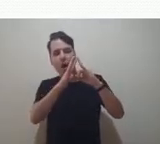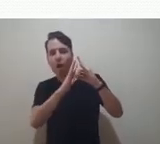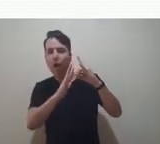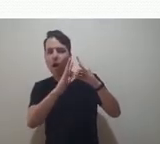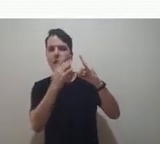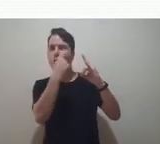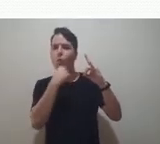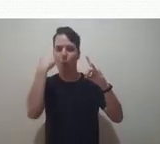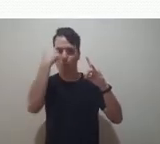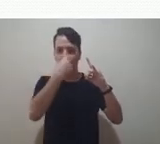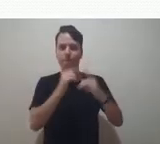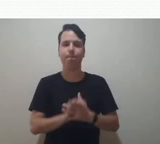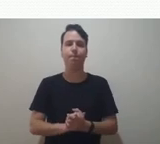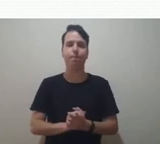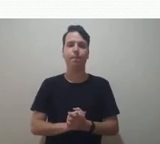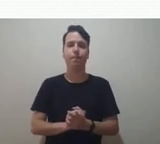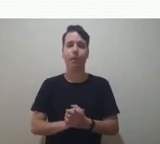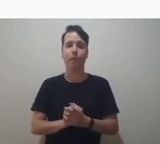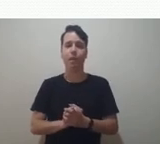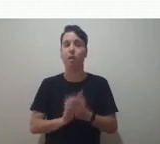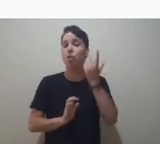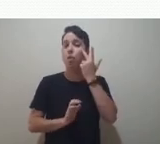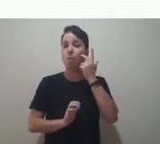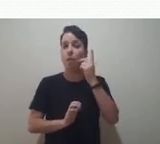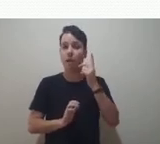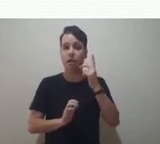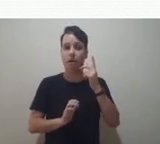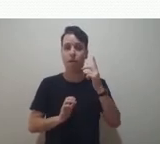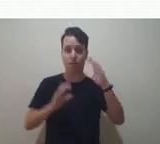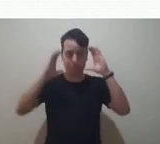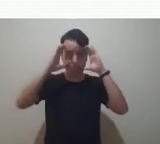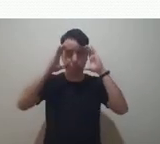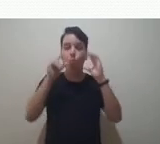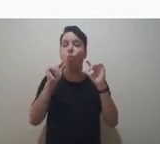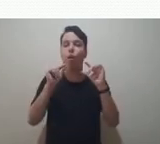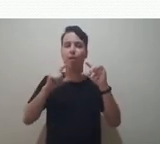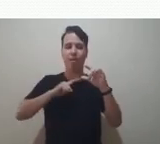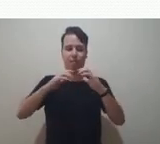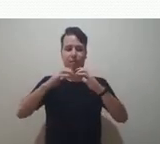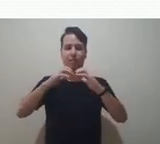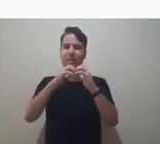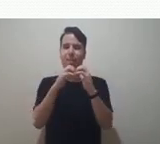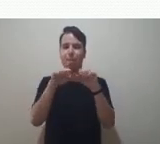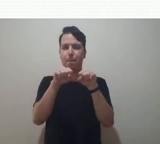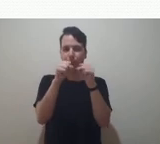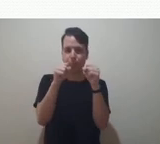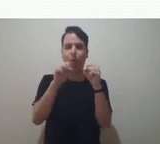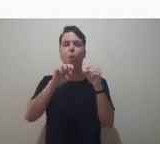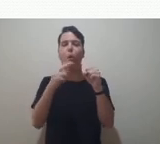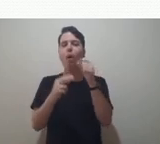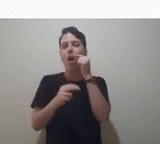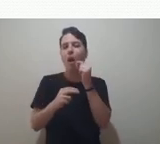Então, geralmente em face, cabeça. Alguns desses traumas na cabeça são, por exemplo, fraturas no